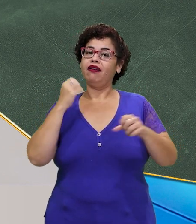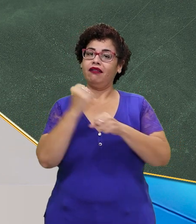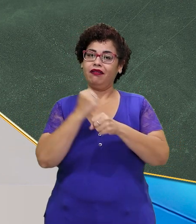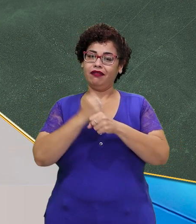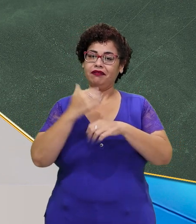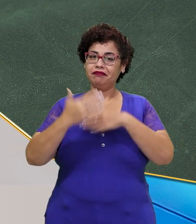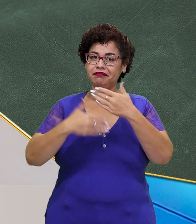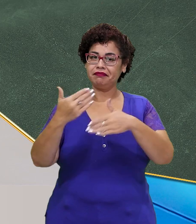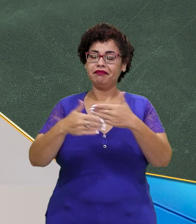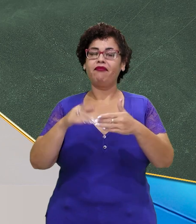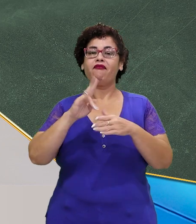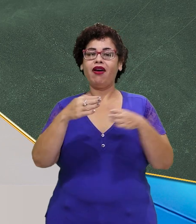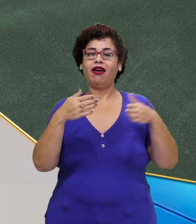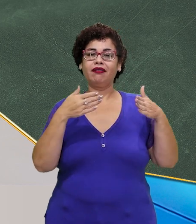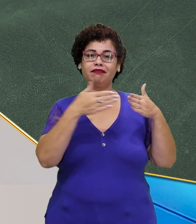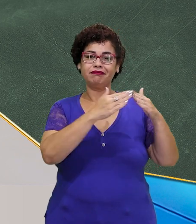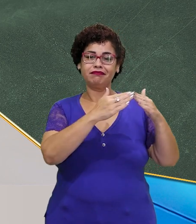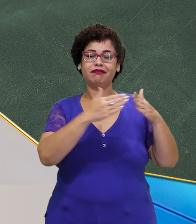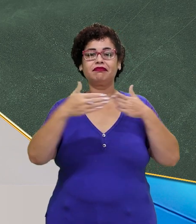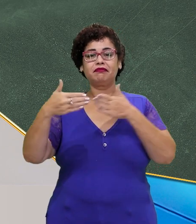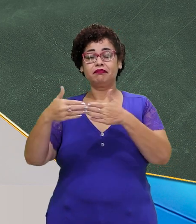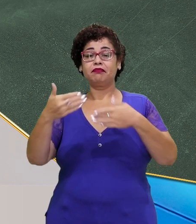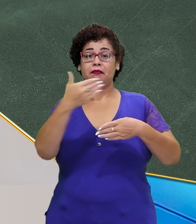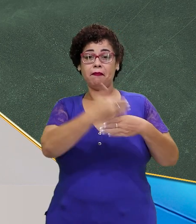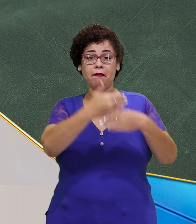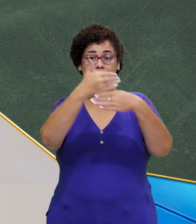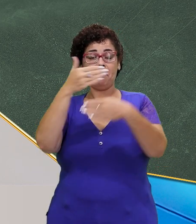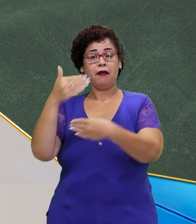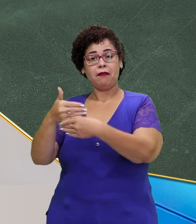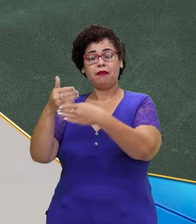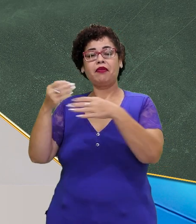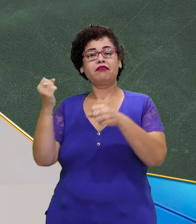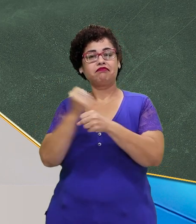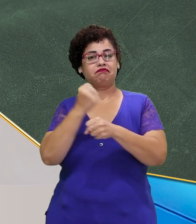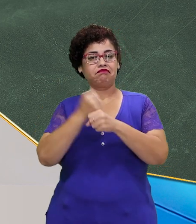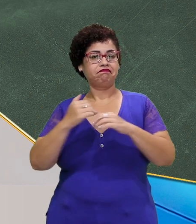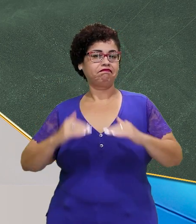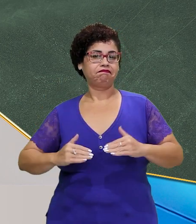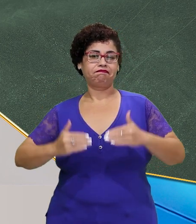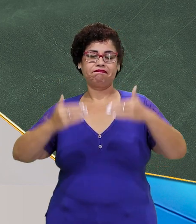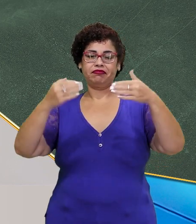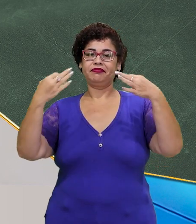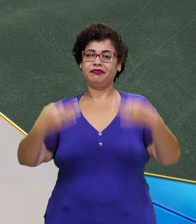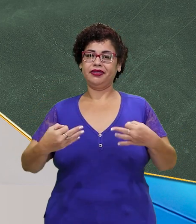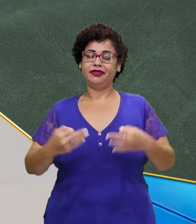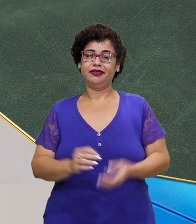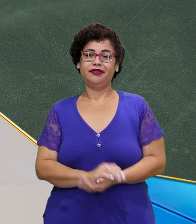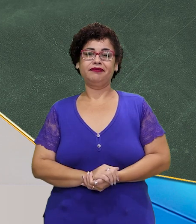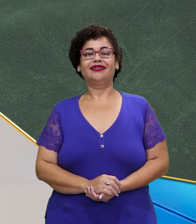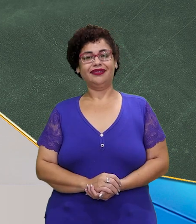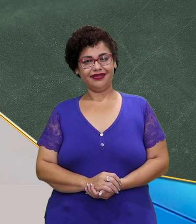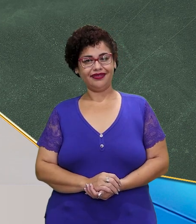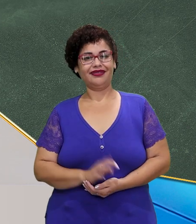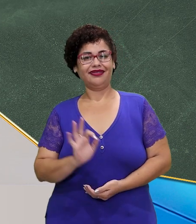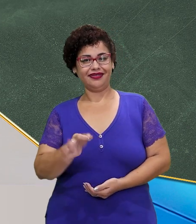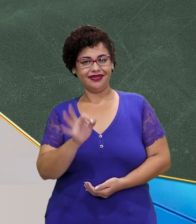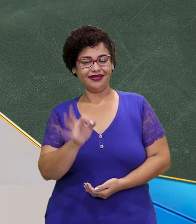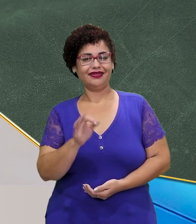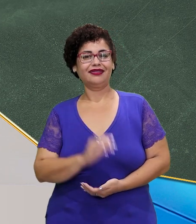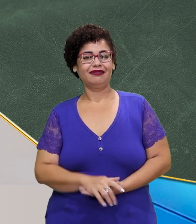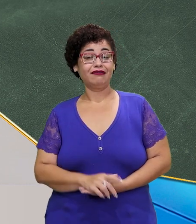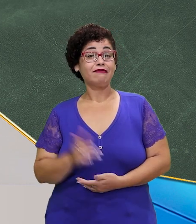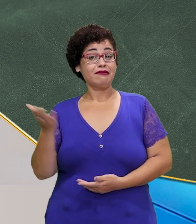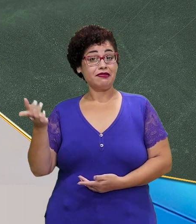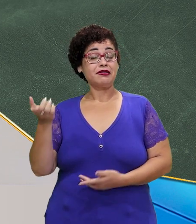estão perpendiculares e assim seguem com a construção das paredes. Isso. E como foi dito